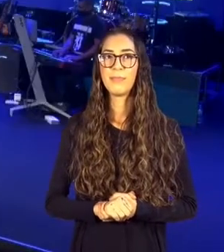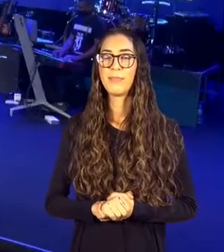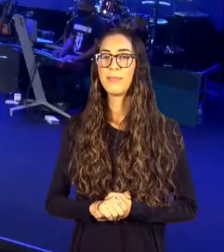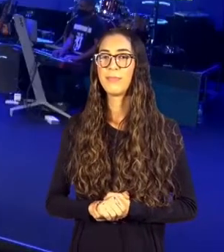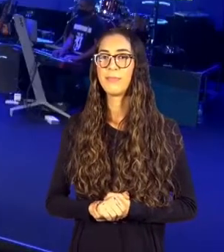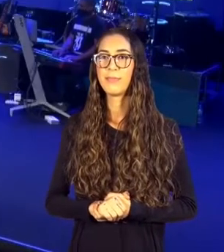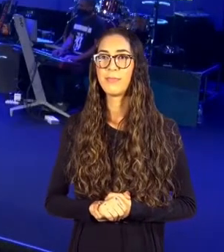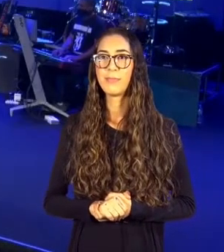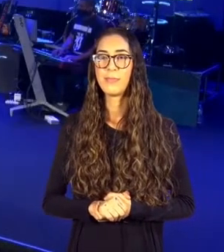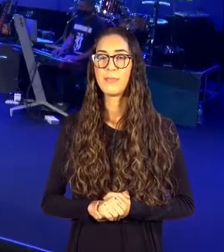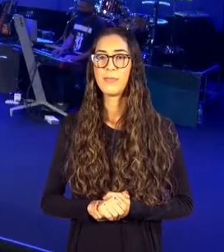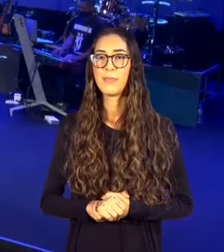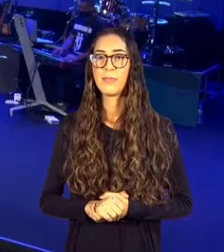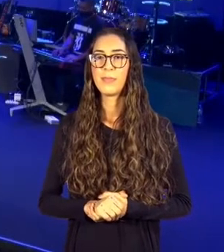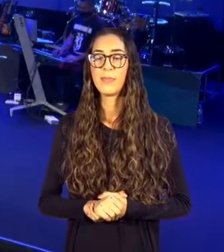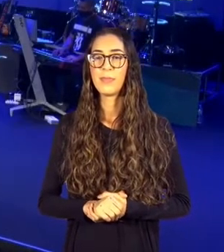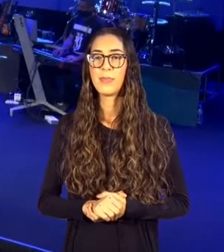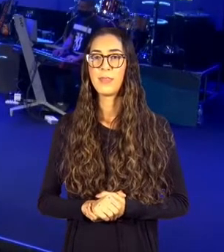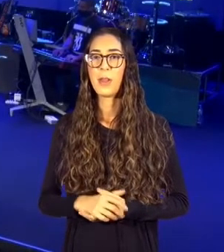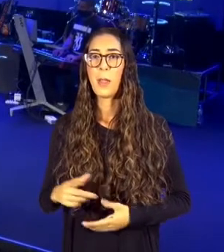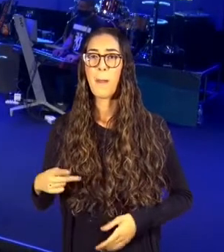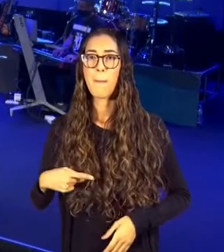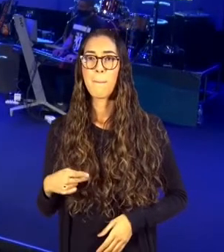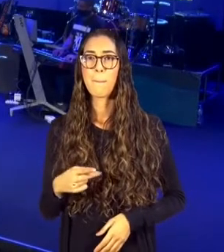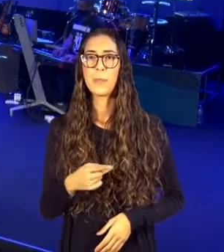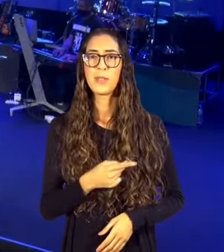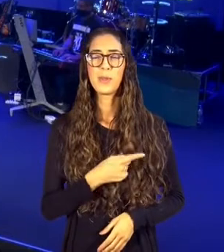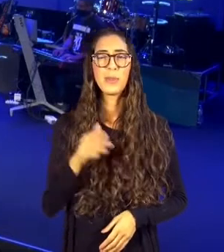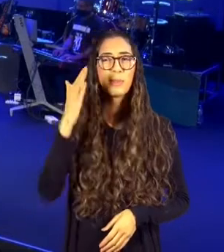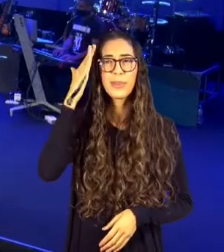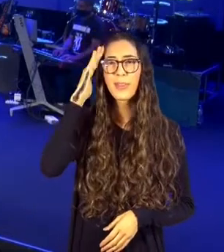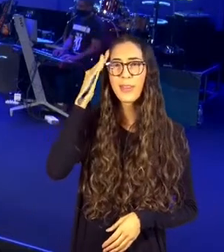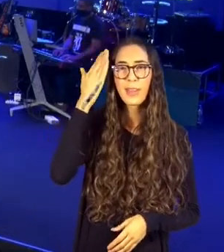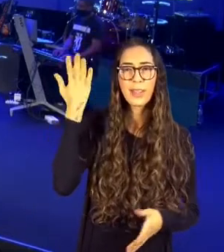Ah, pastor, mas eu não entendo esses números, explica direito para mim. Eu vou dar